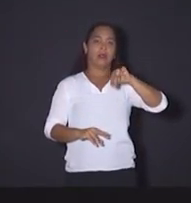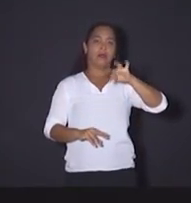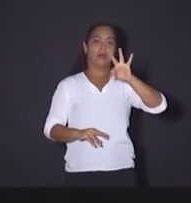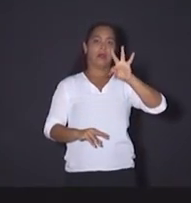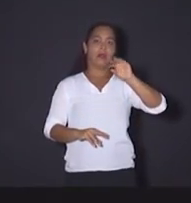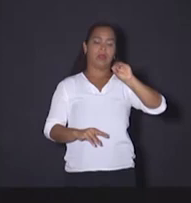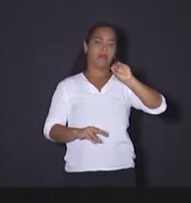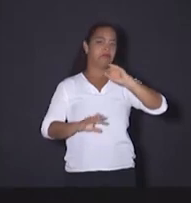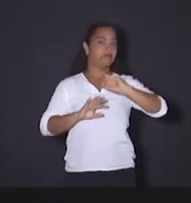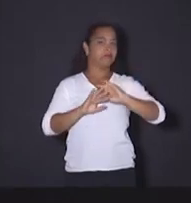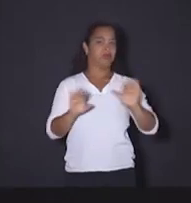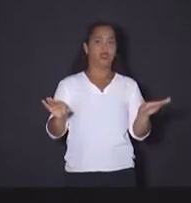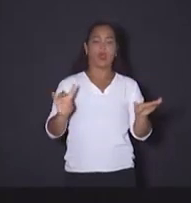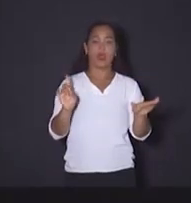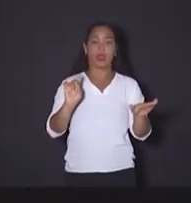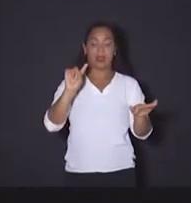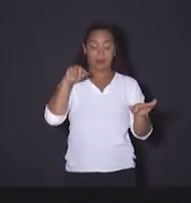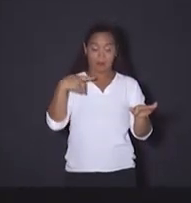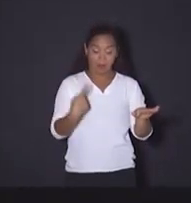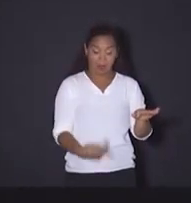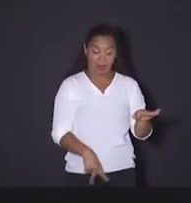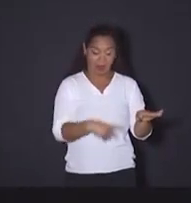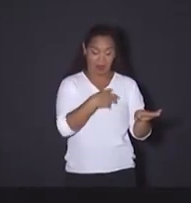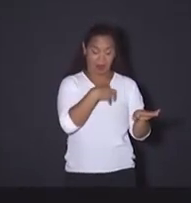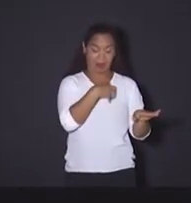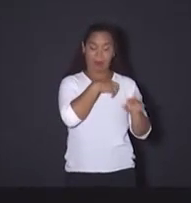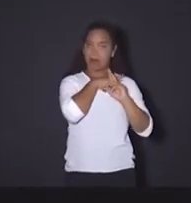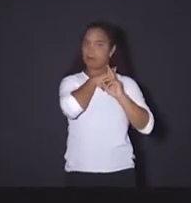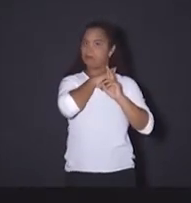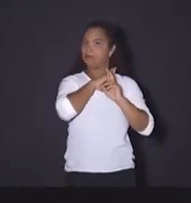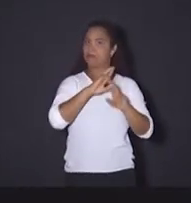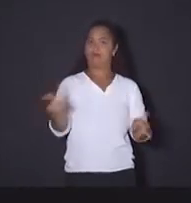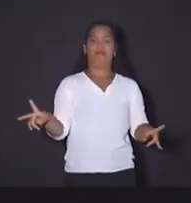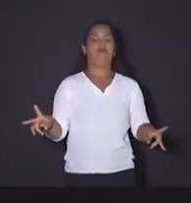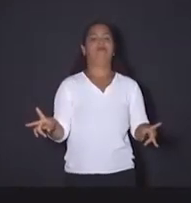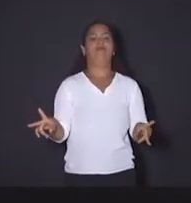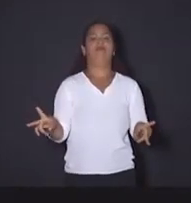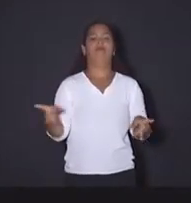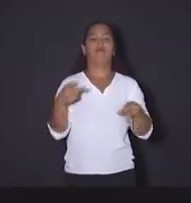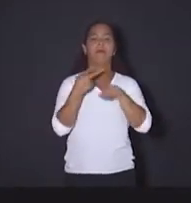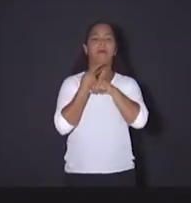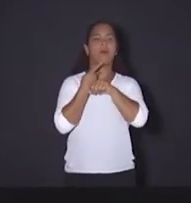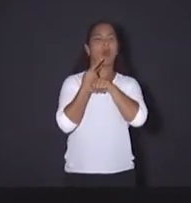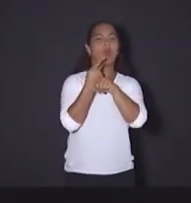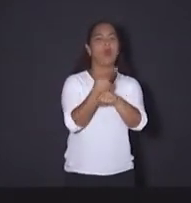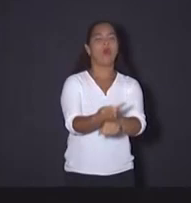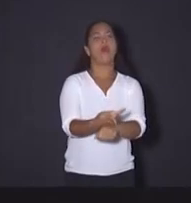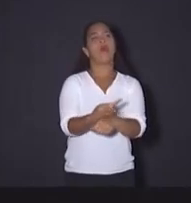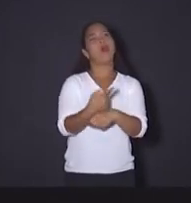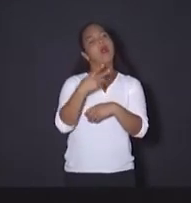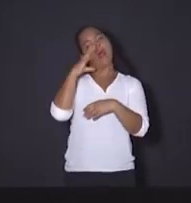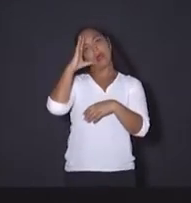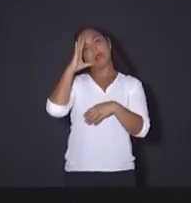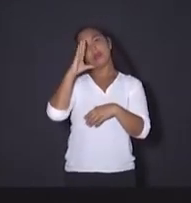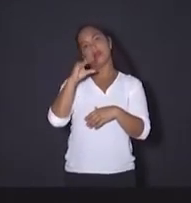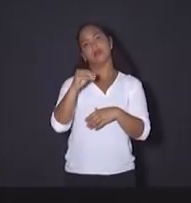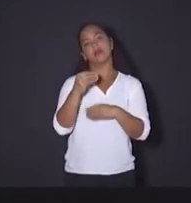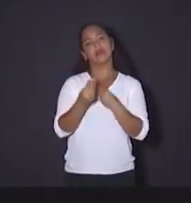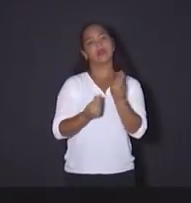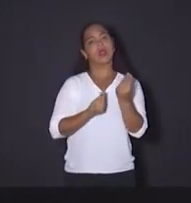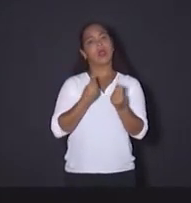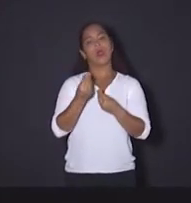europeus. Aqui foi outra coisa. A busca do entendimento com as